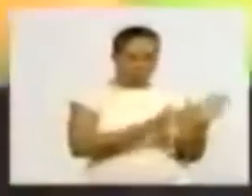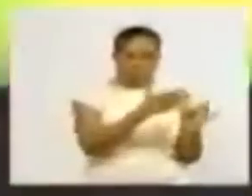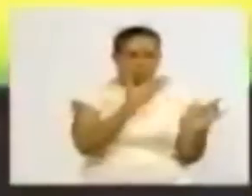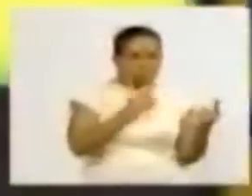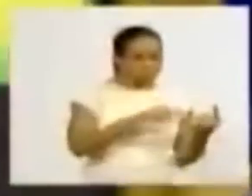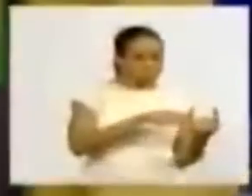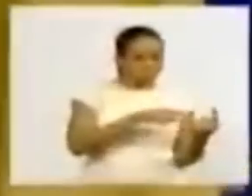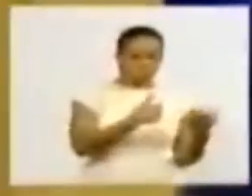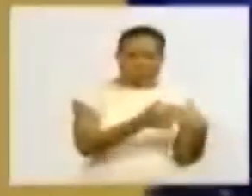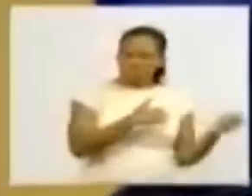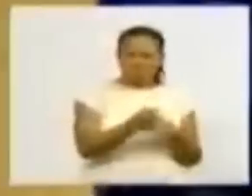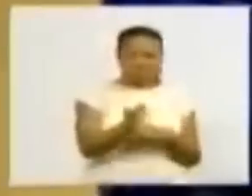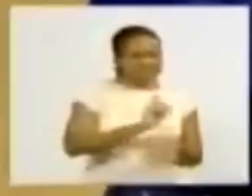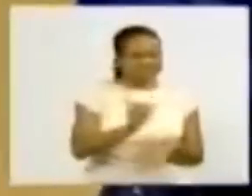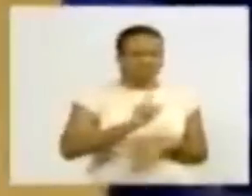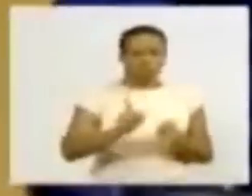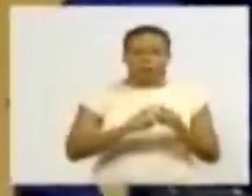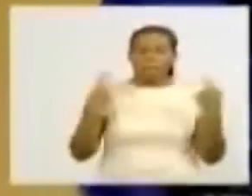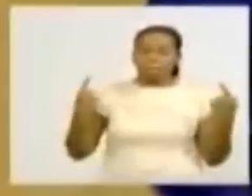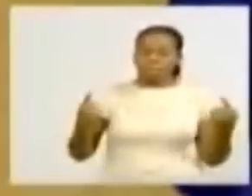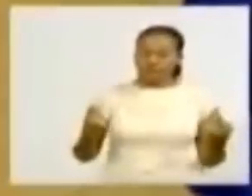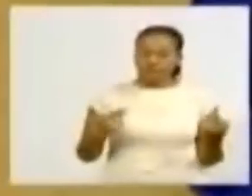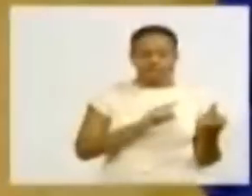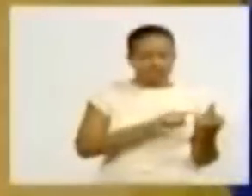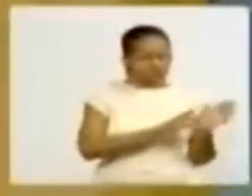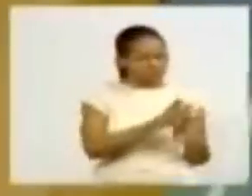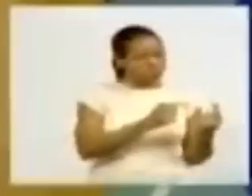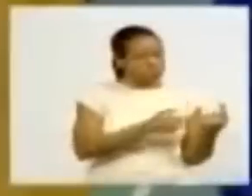É um homem que é capaz de lutar por aquilo que crê.